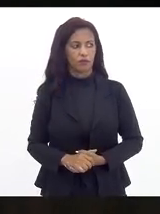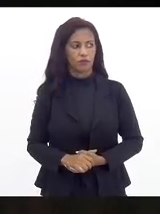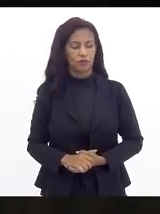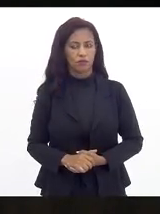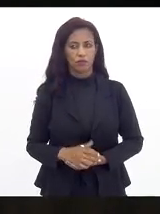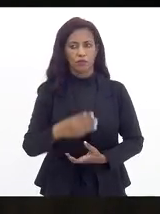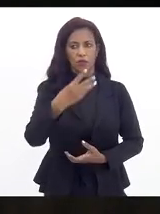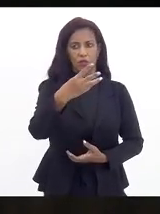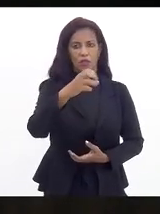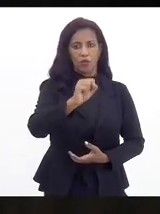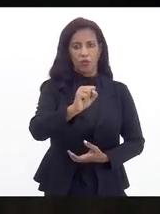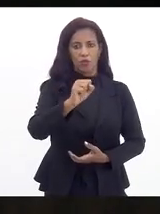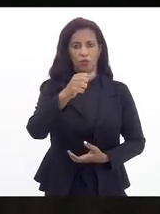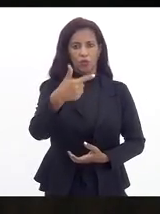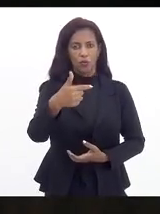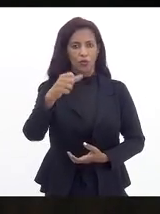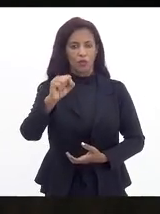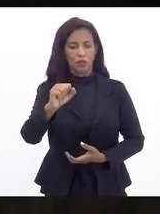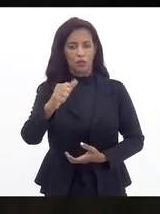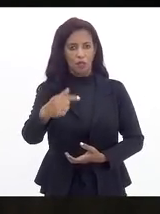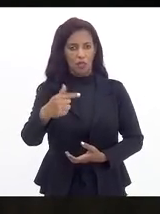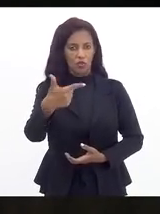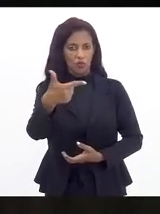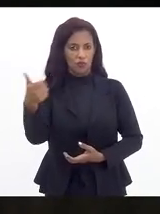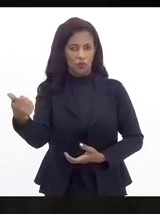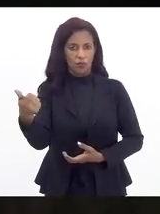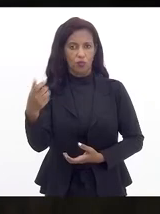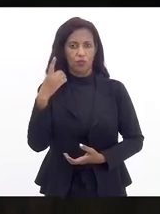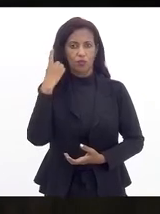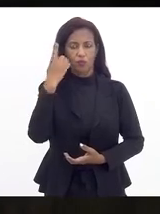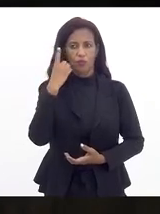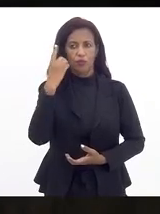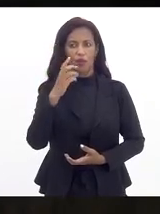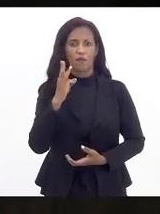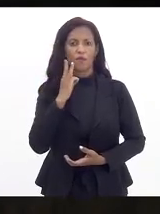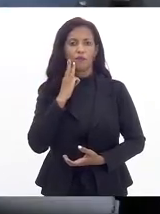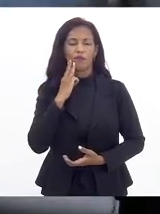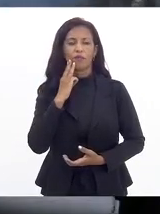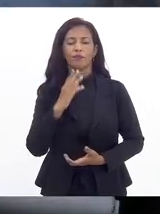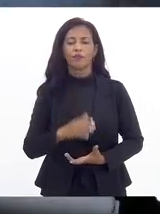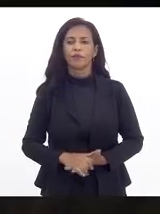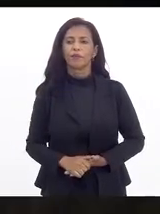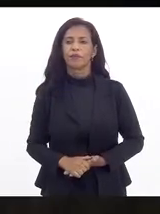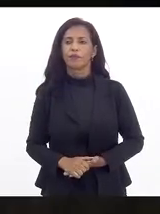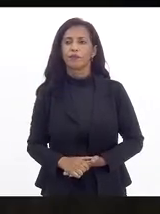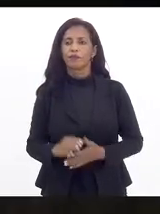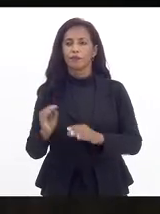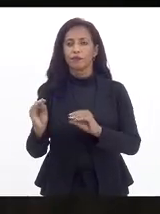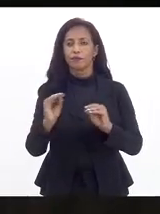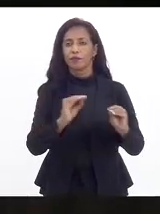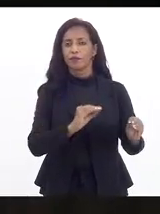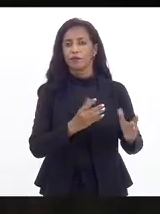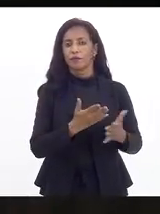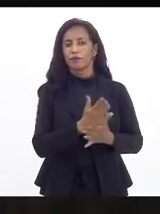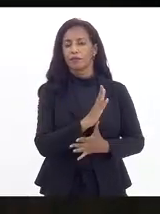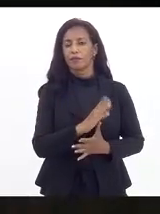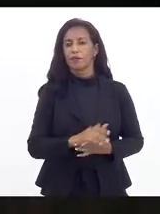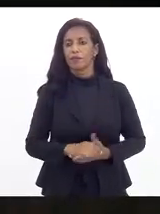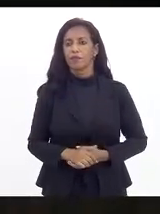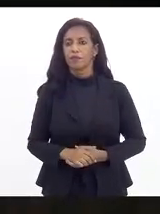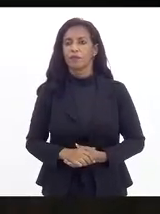e 3827 de 21. Deputado Valdec Carneiro. Seus que aprovam, permaneçam como estão,